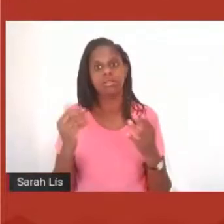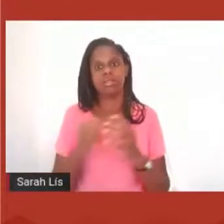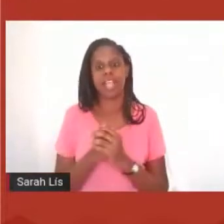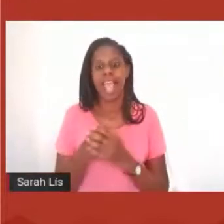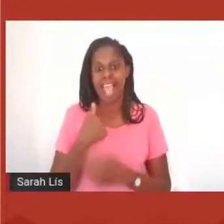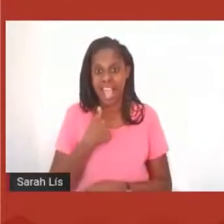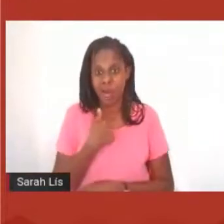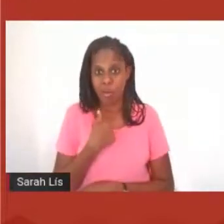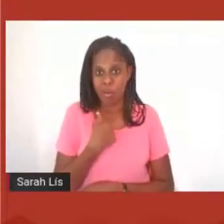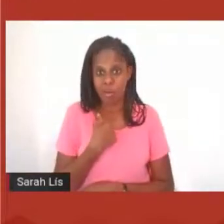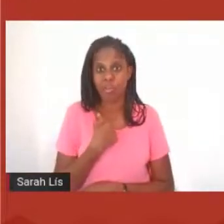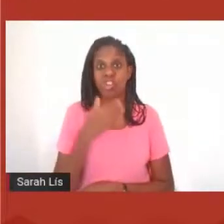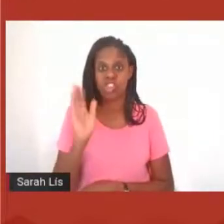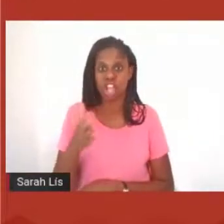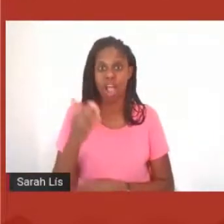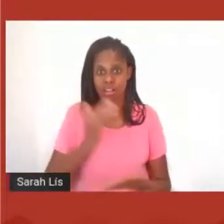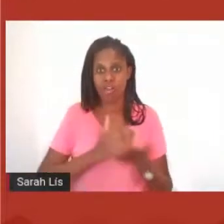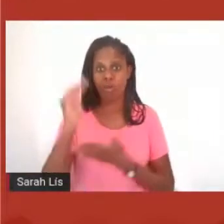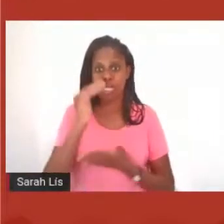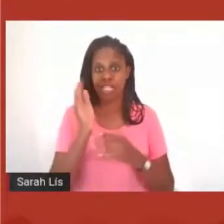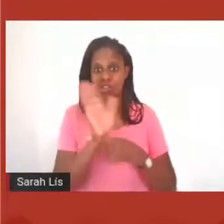planeta.